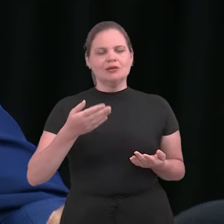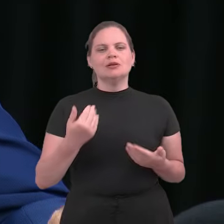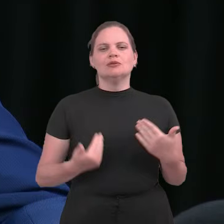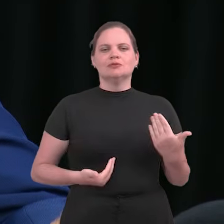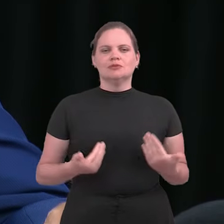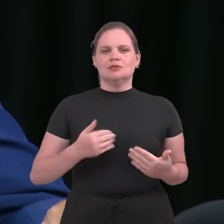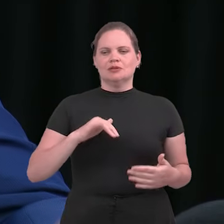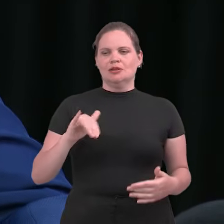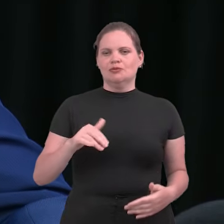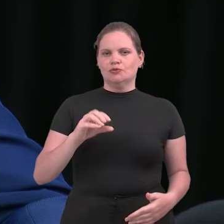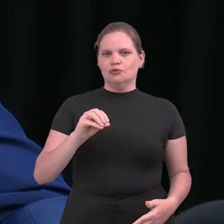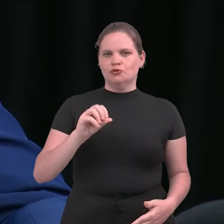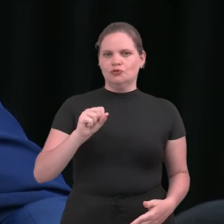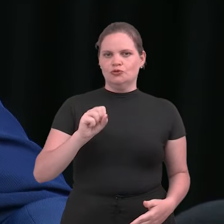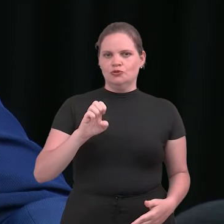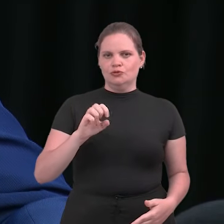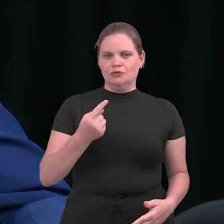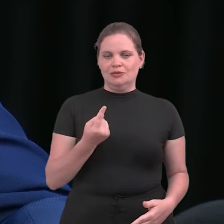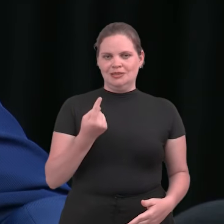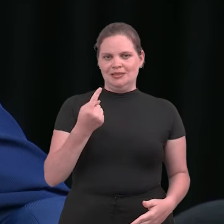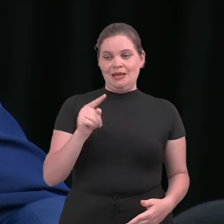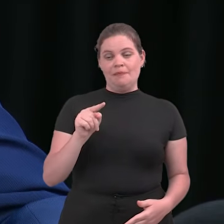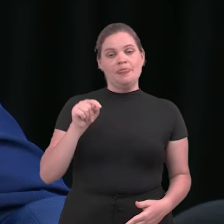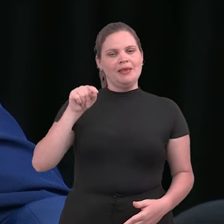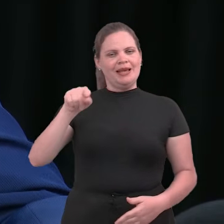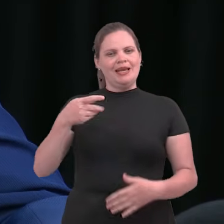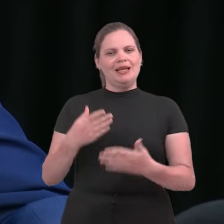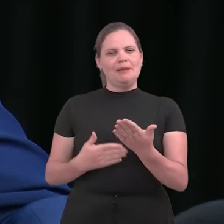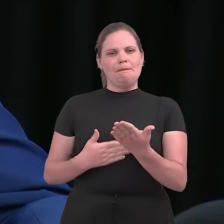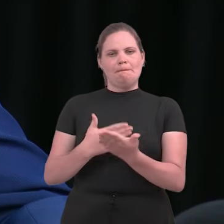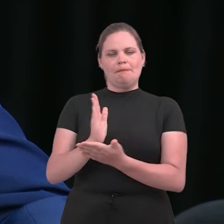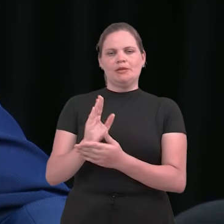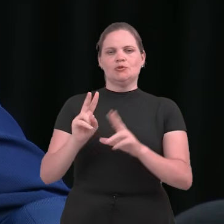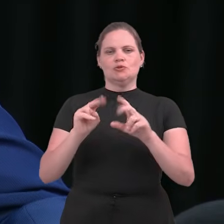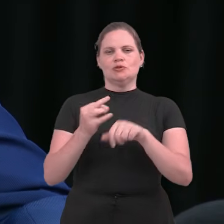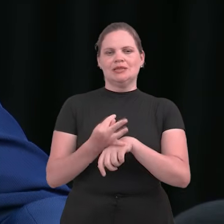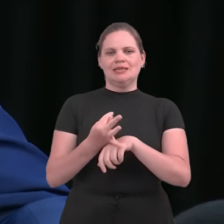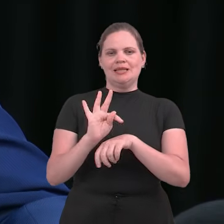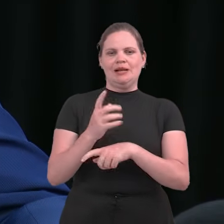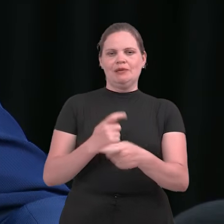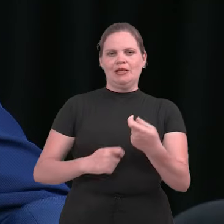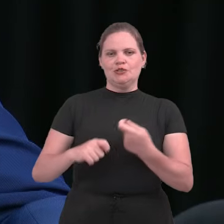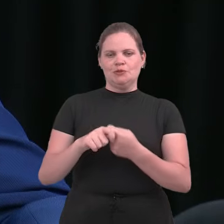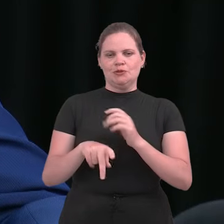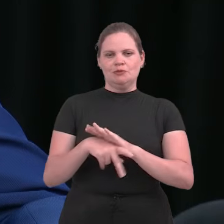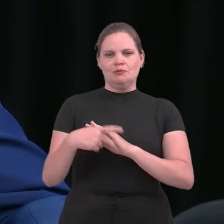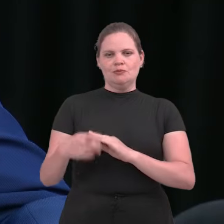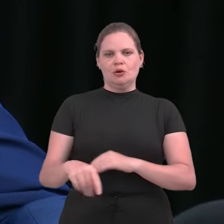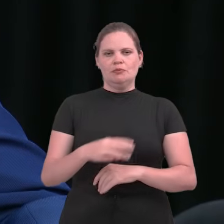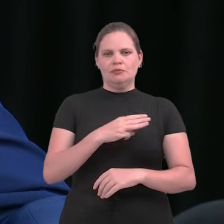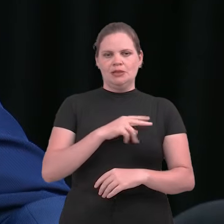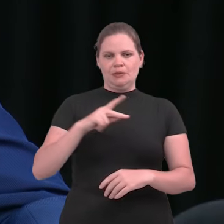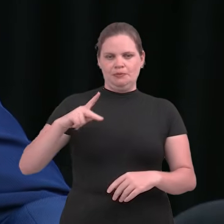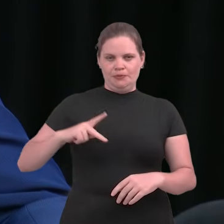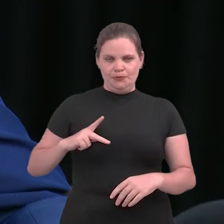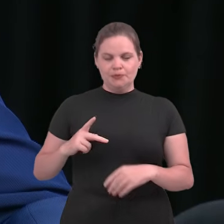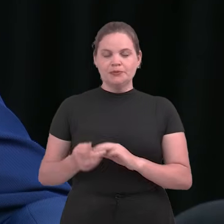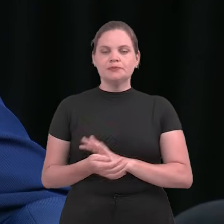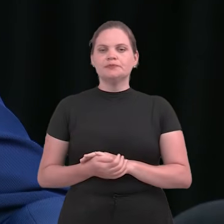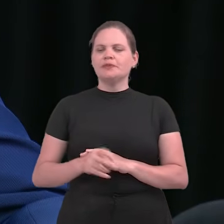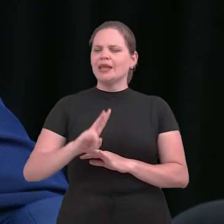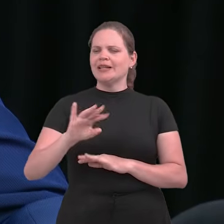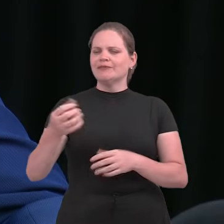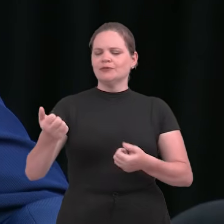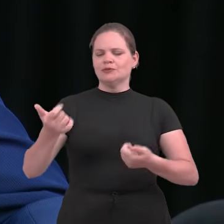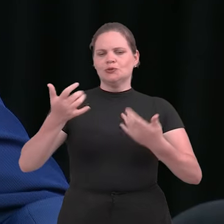irmão José Souza. Ele foi aprovado no cargo de técnico administrativo do Ministério Público da União e